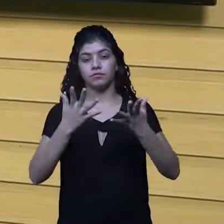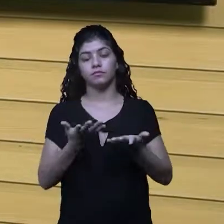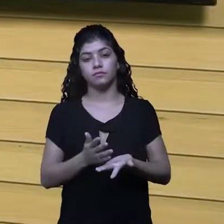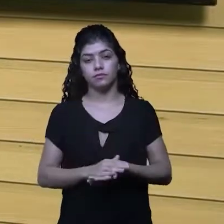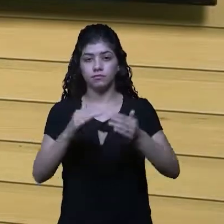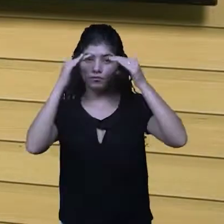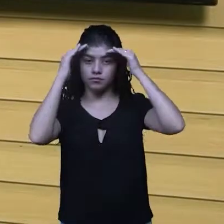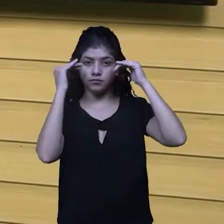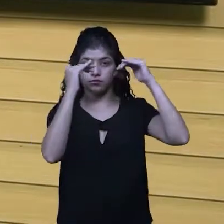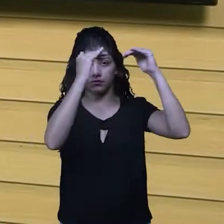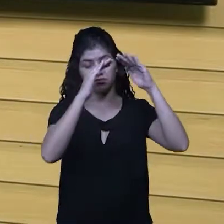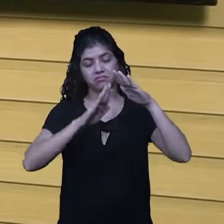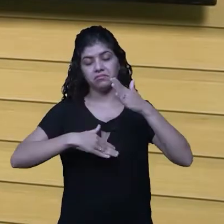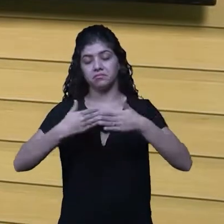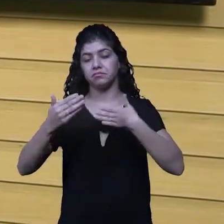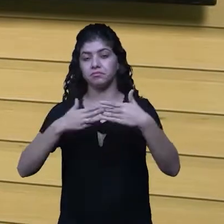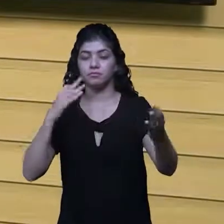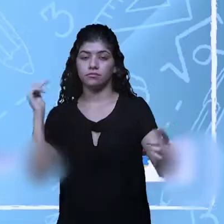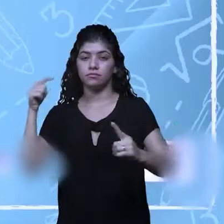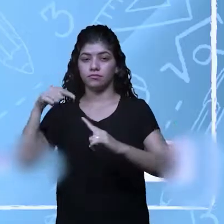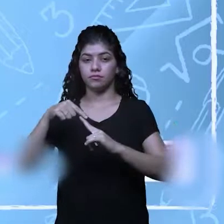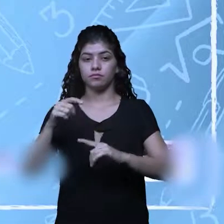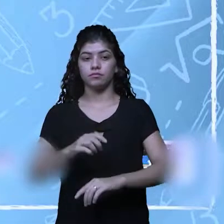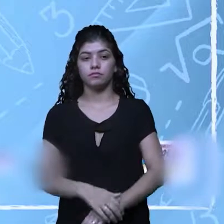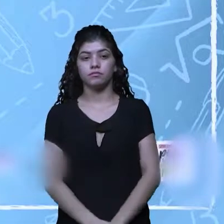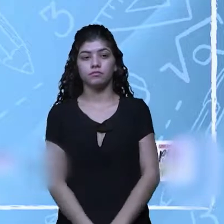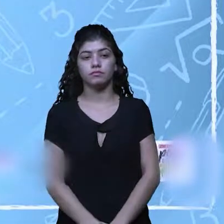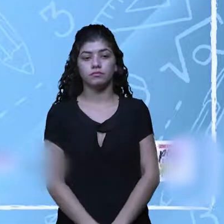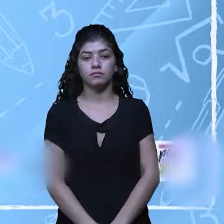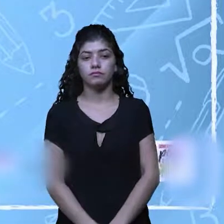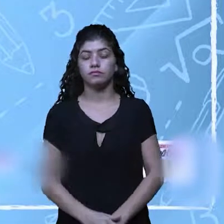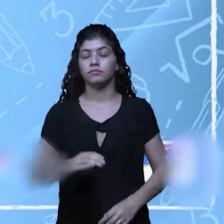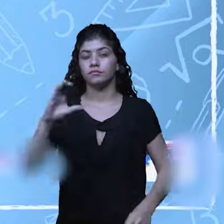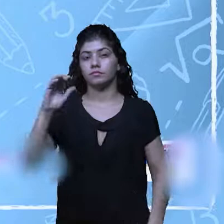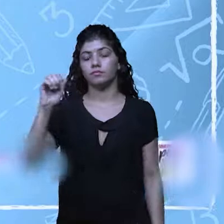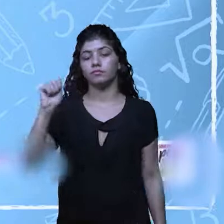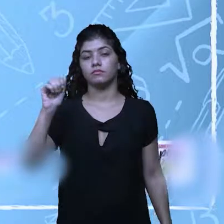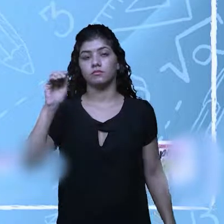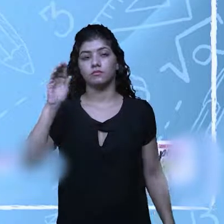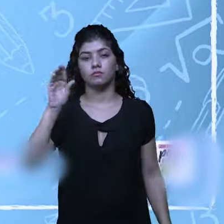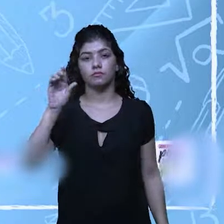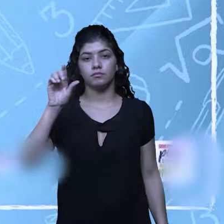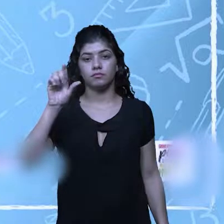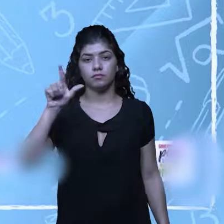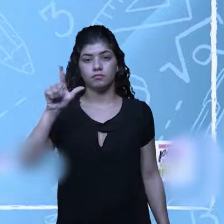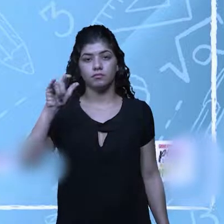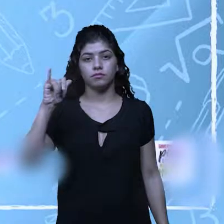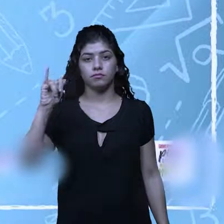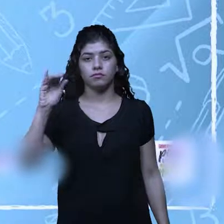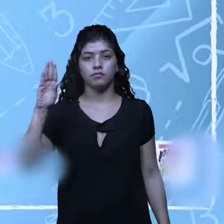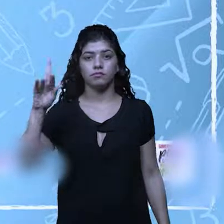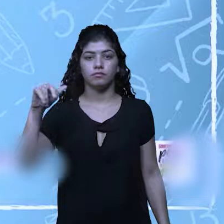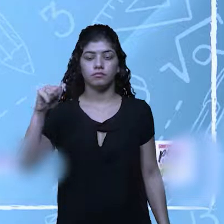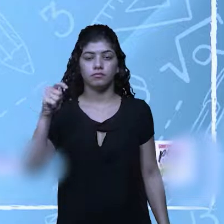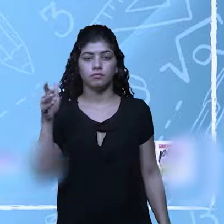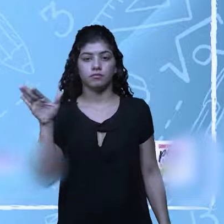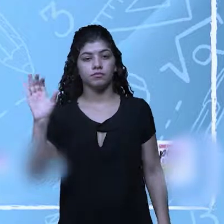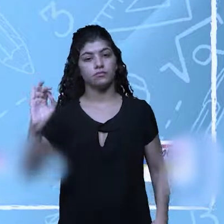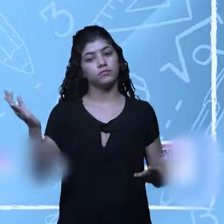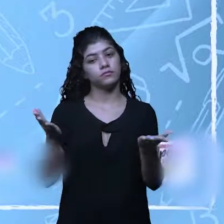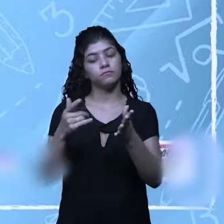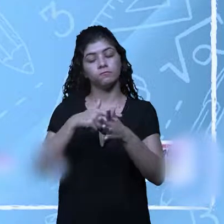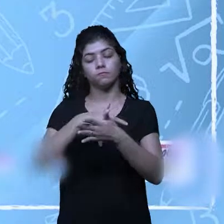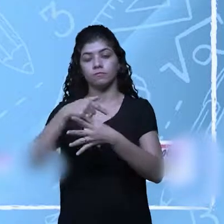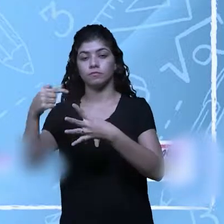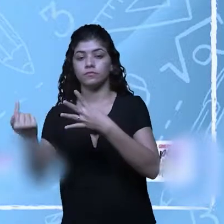independentemente do objetivo da norma. Definição de calibração. O conjunto de operações que